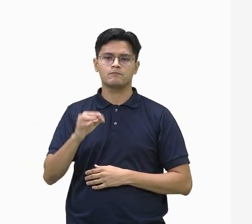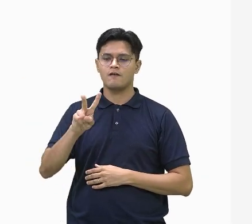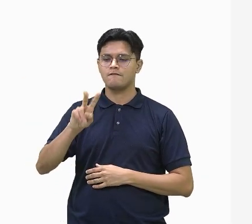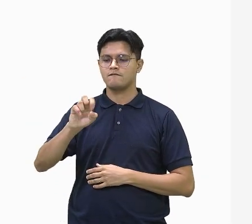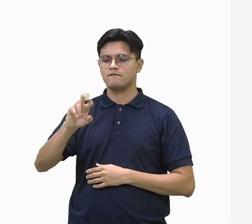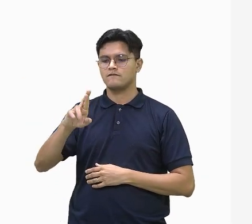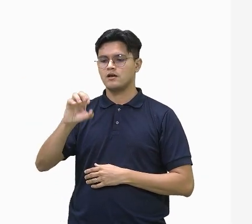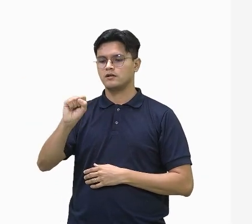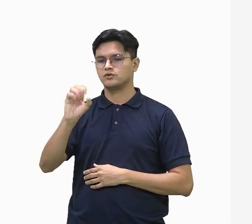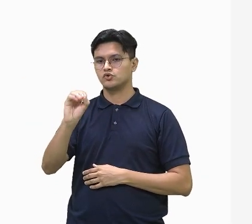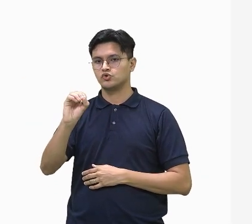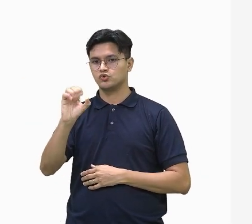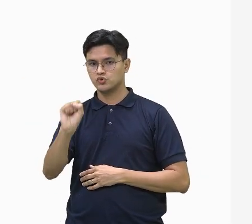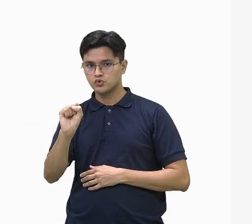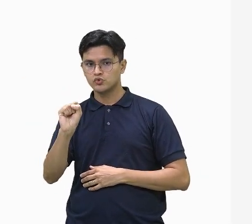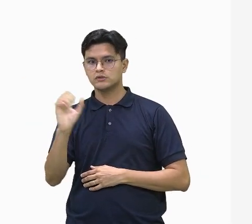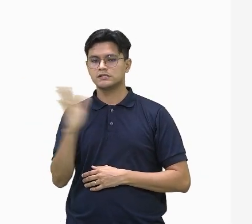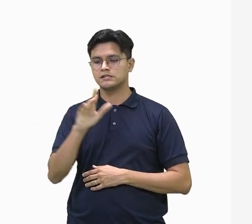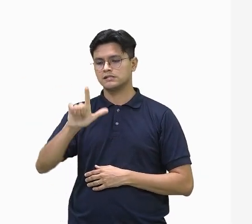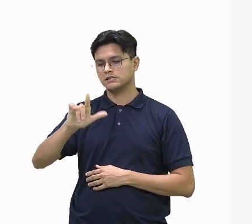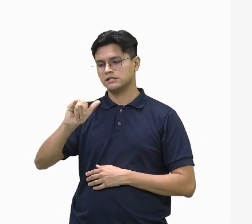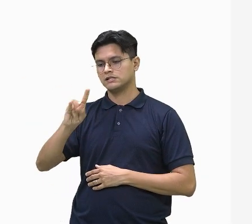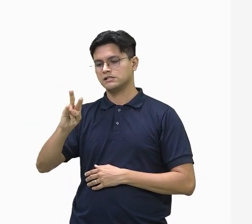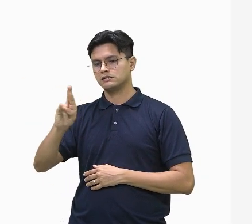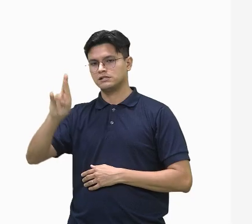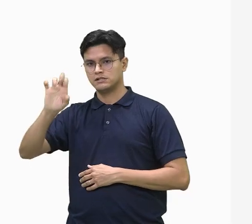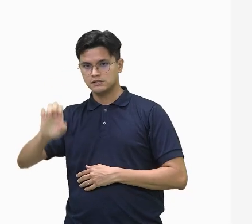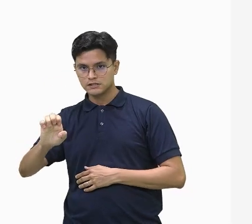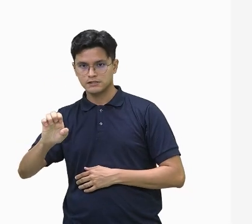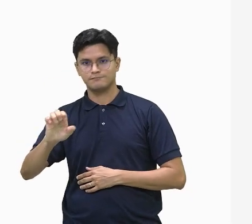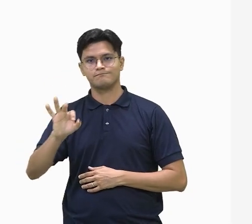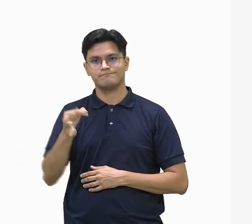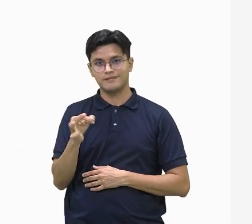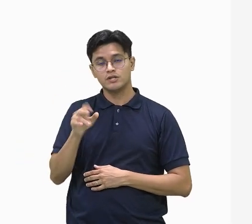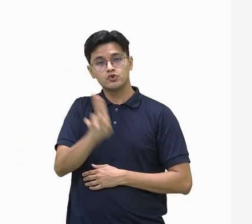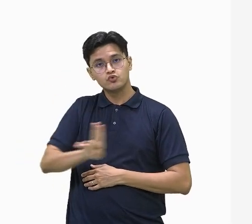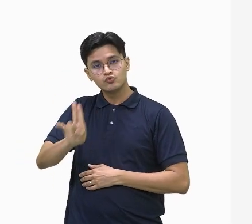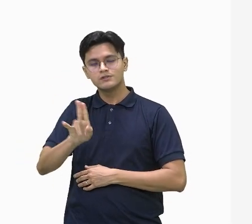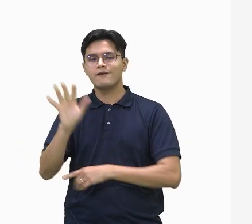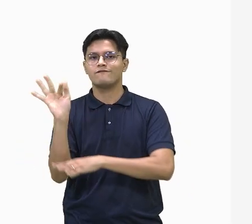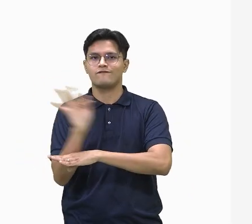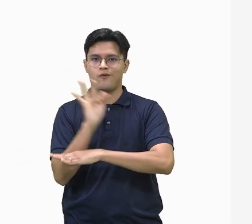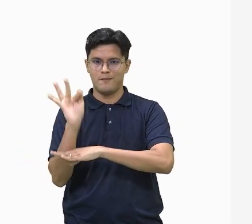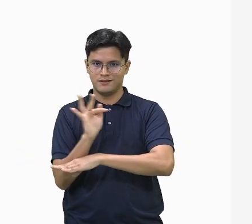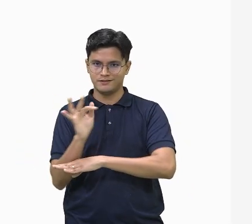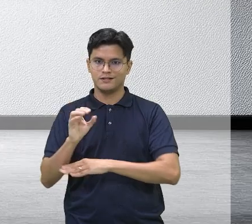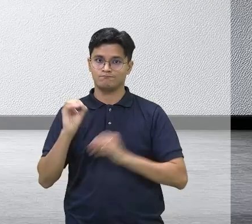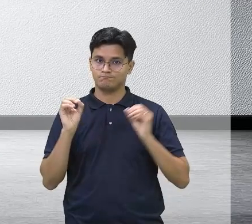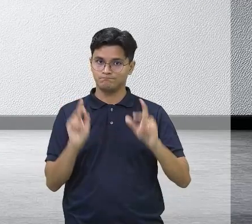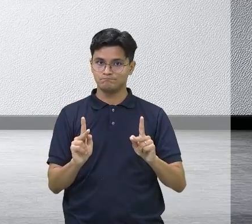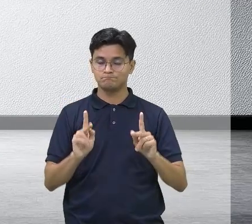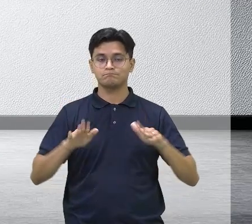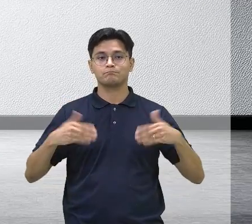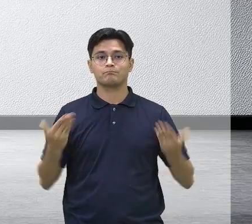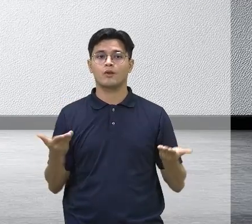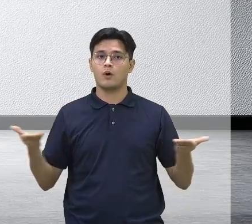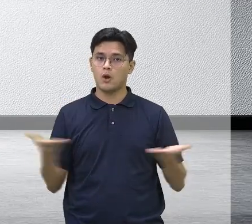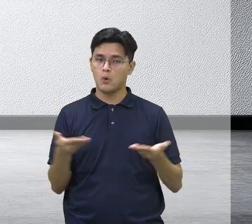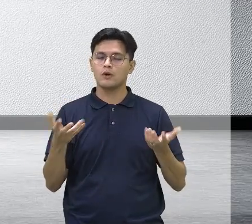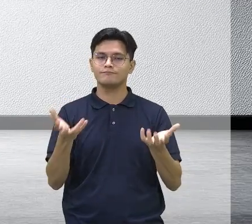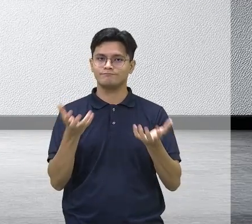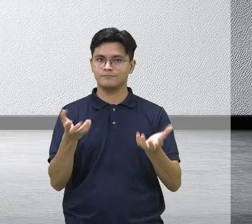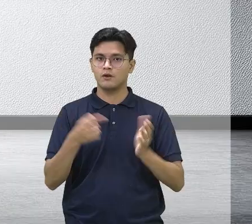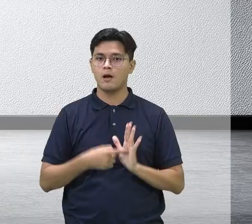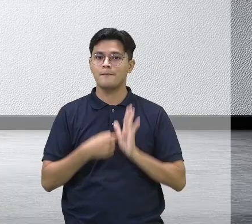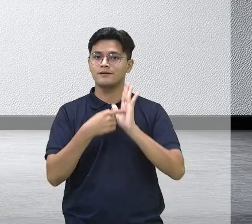movimento ele pega aí dos versos livres, informalidade, tá bom? Muito bem. Então agora eu quero apresentar